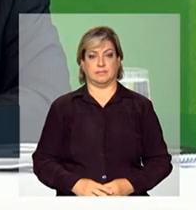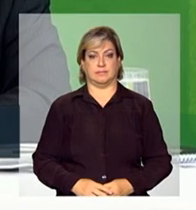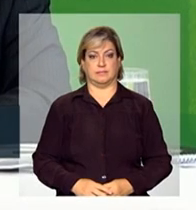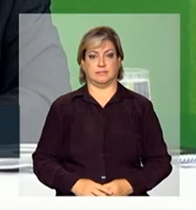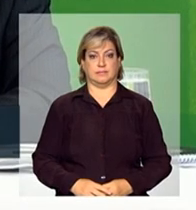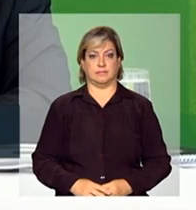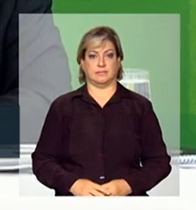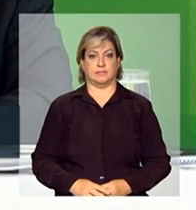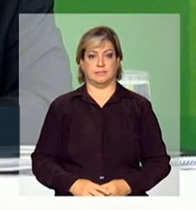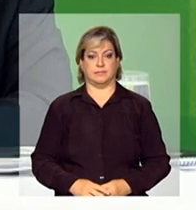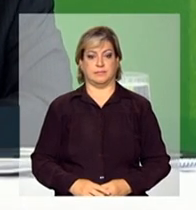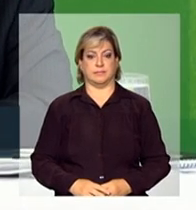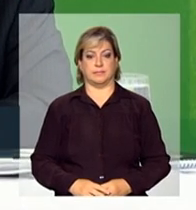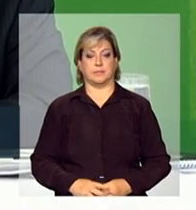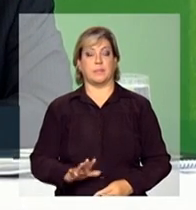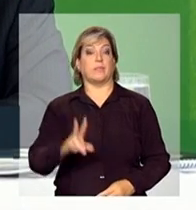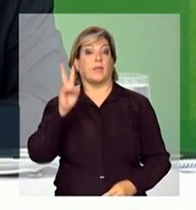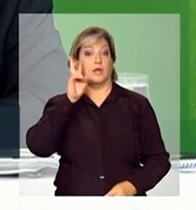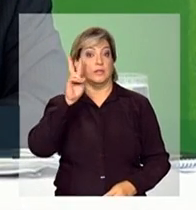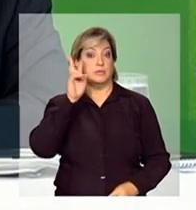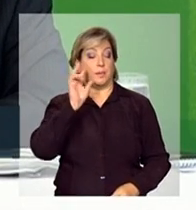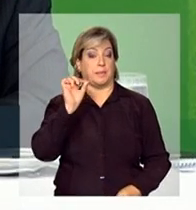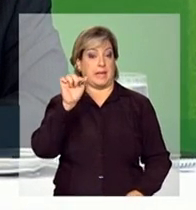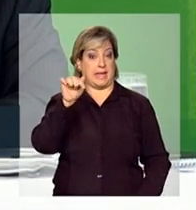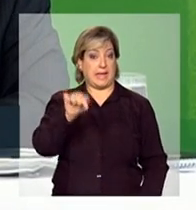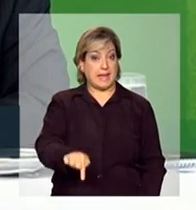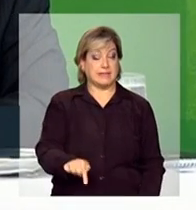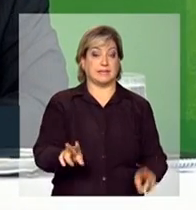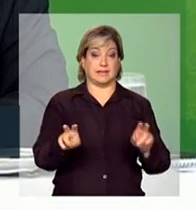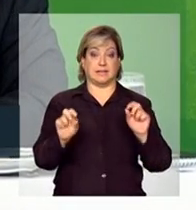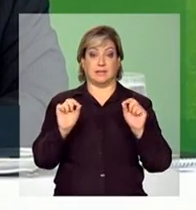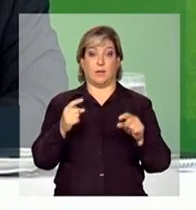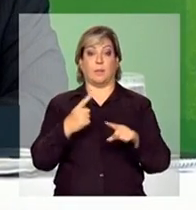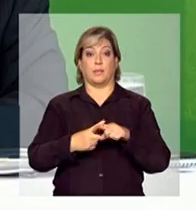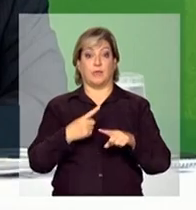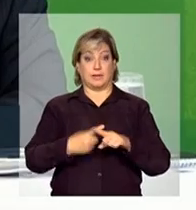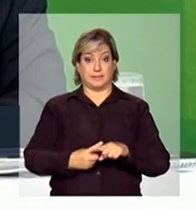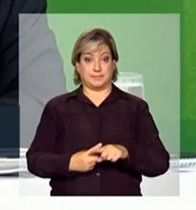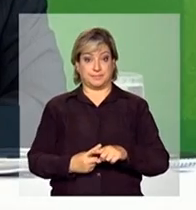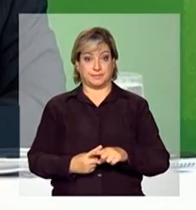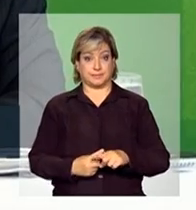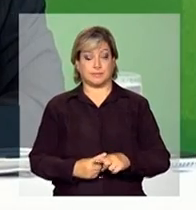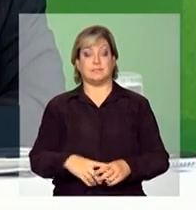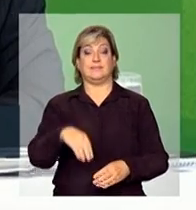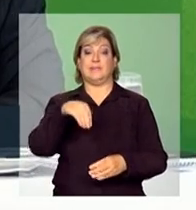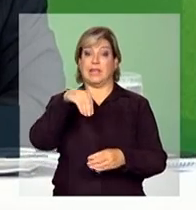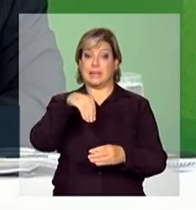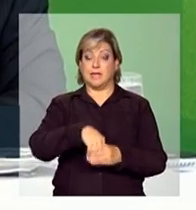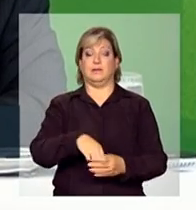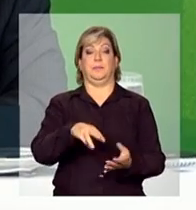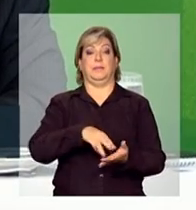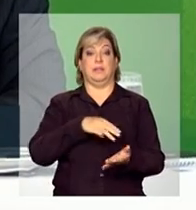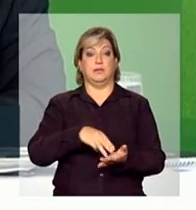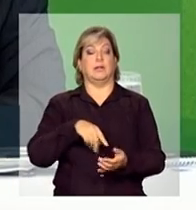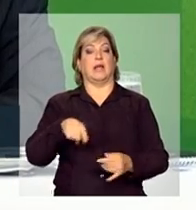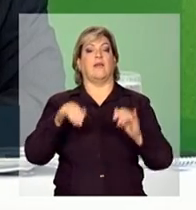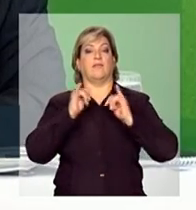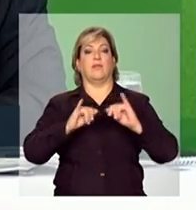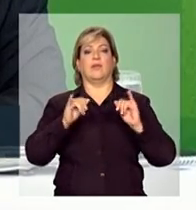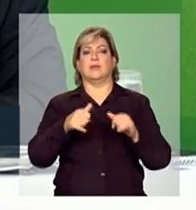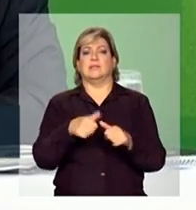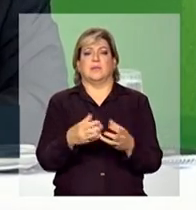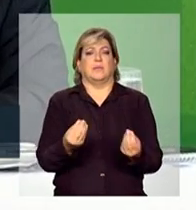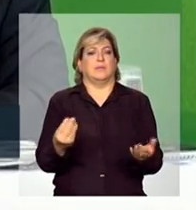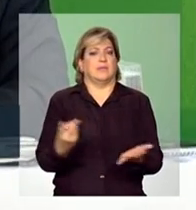Ministro não em relação a esse questão por quê Porque dentro da metodologia os dados estão defasados